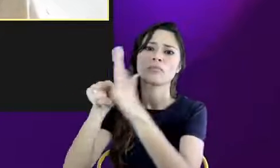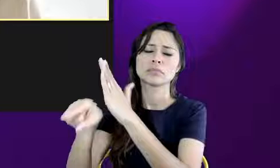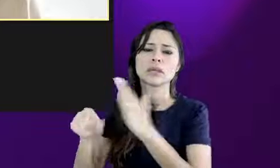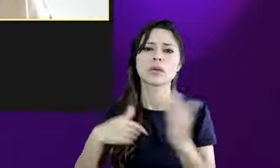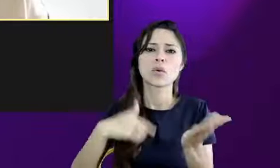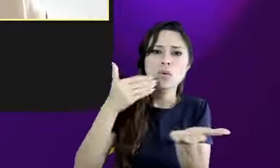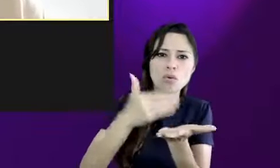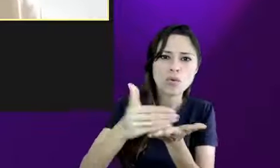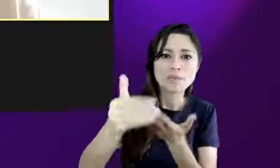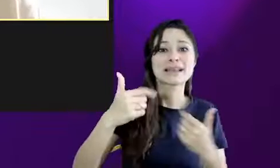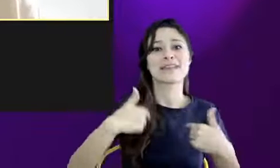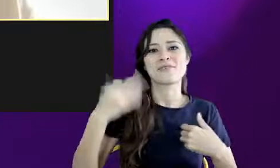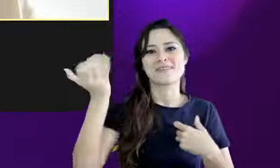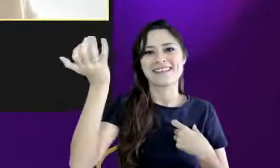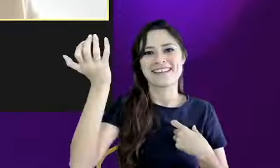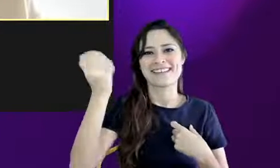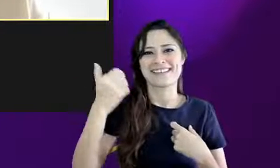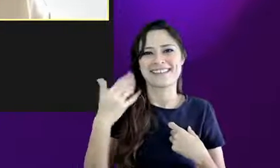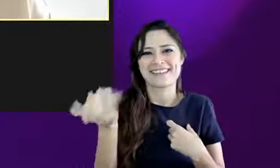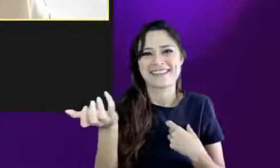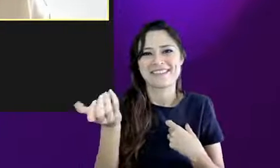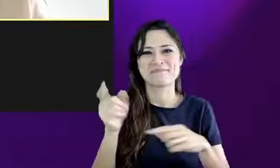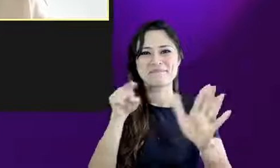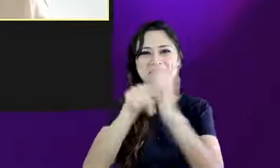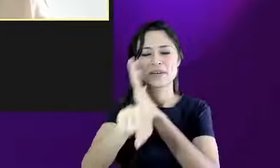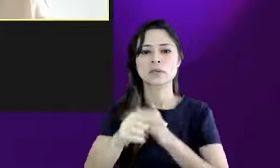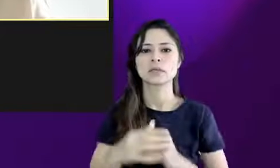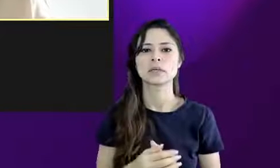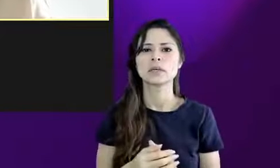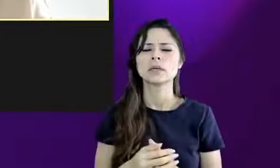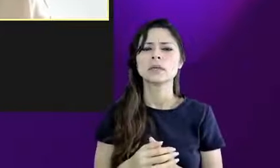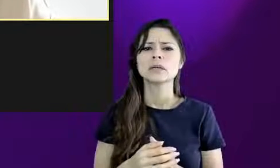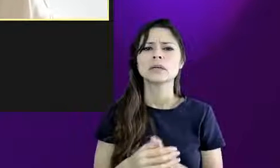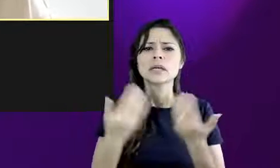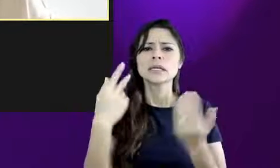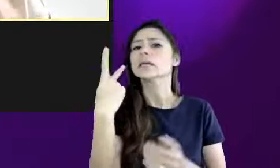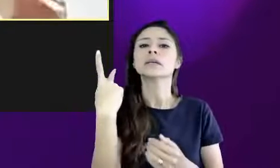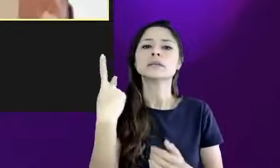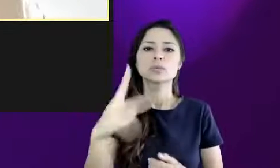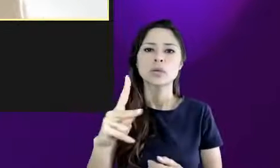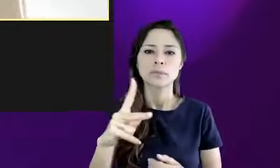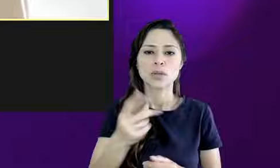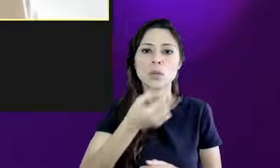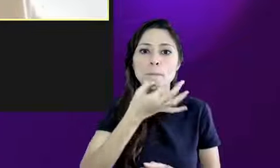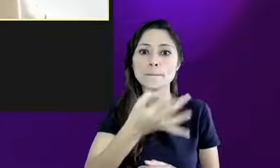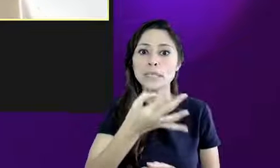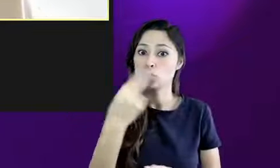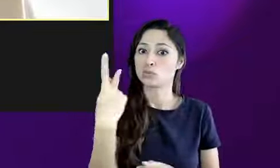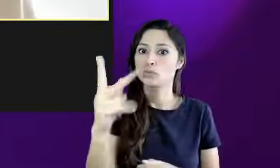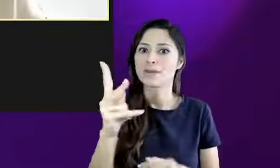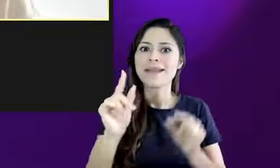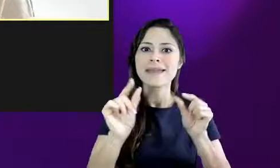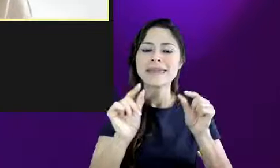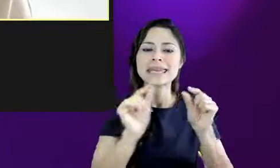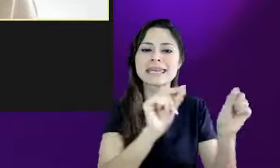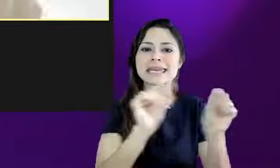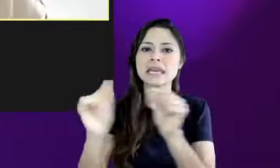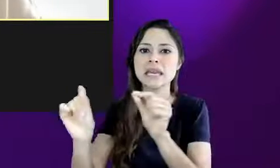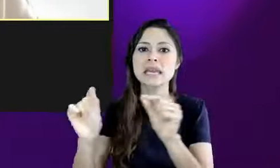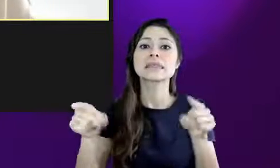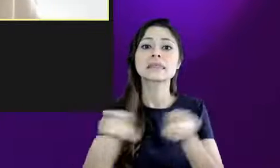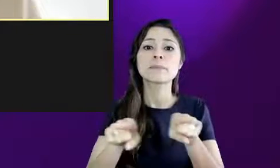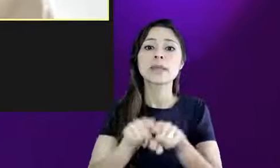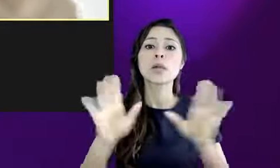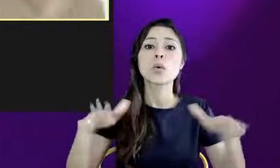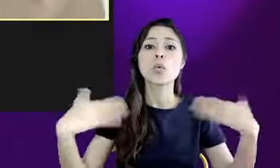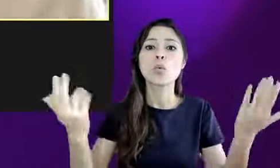já fazendo uma pergunta para o Marco. Marco, na sua opinião, quem E quando você